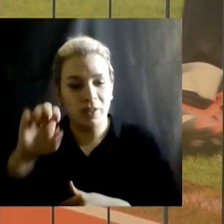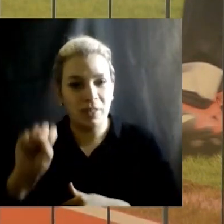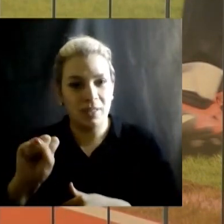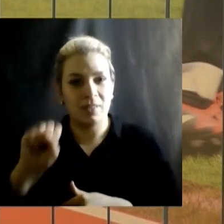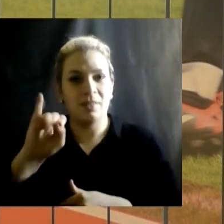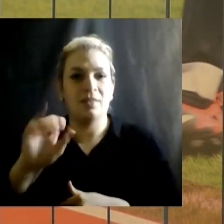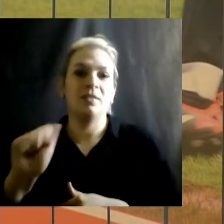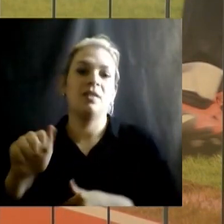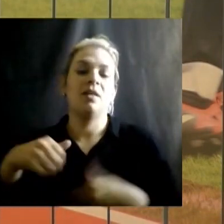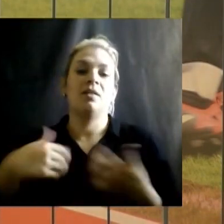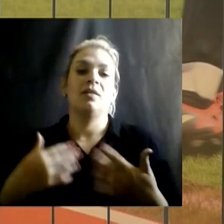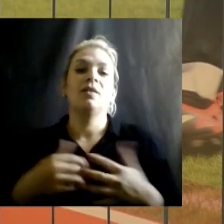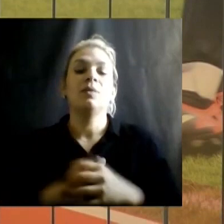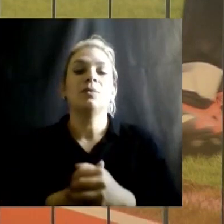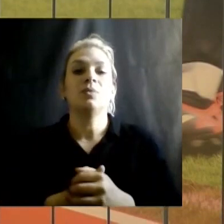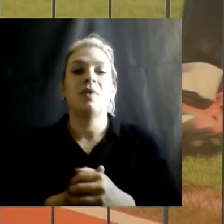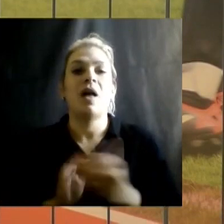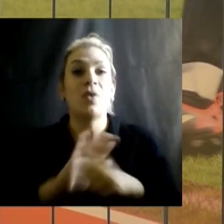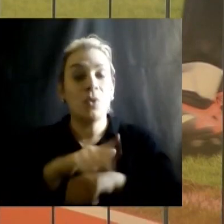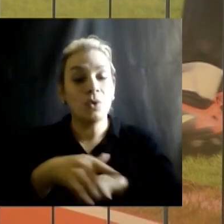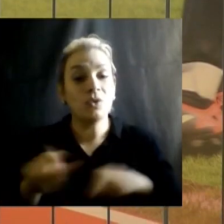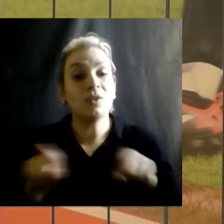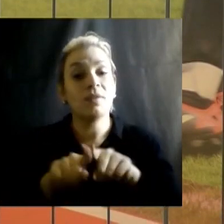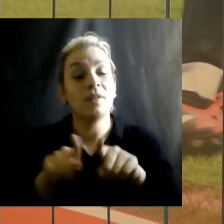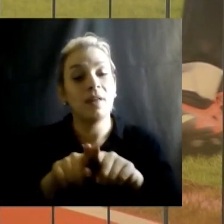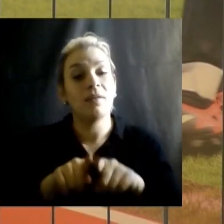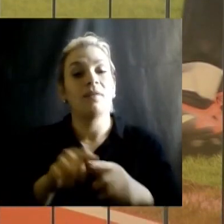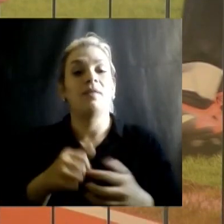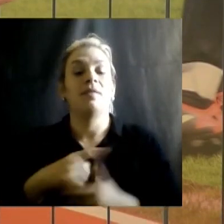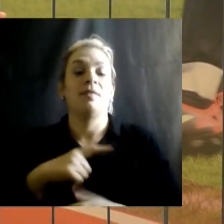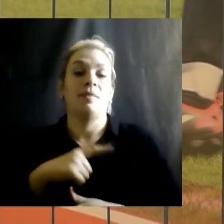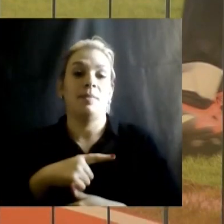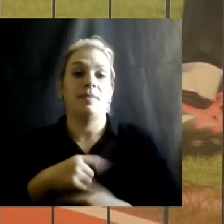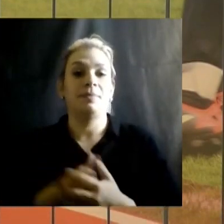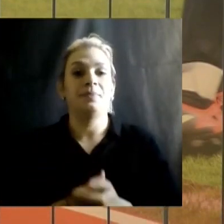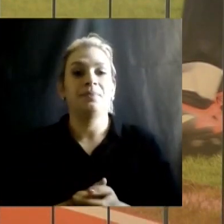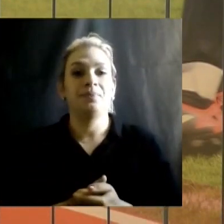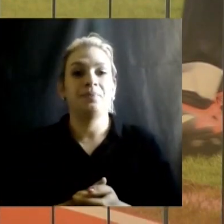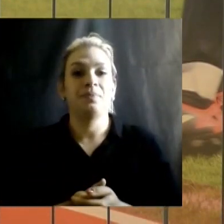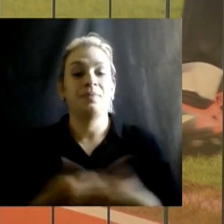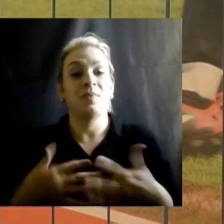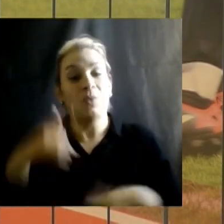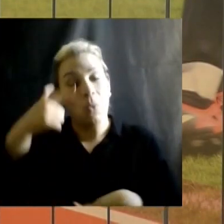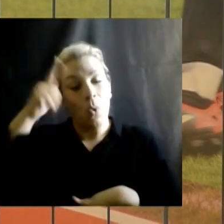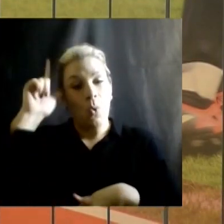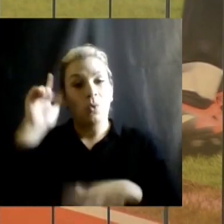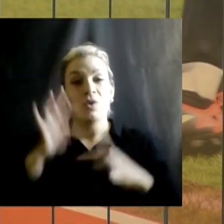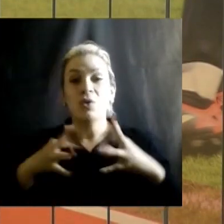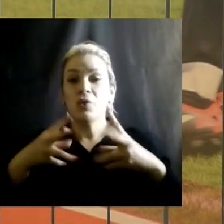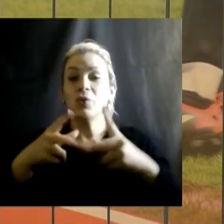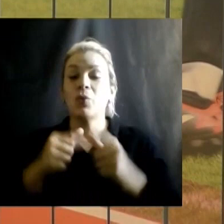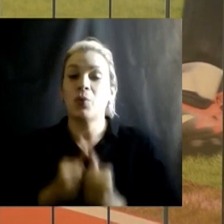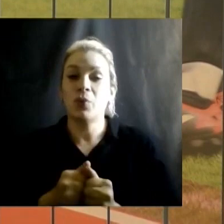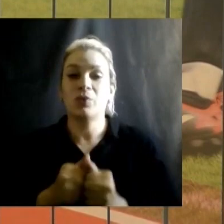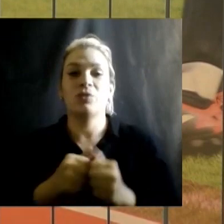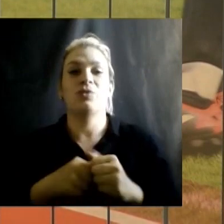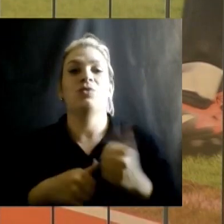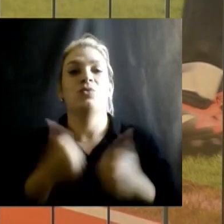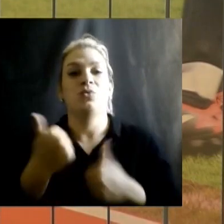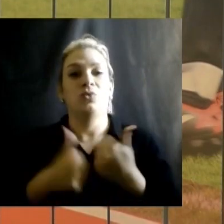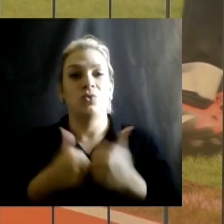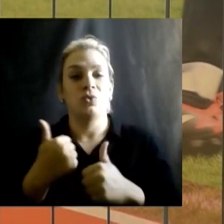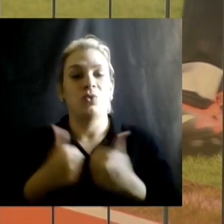Equador. Vamos voltar a balançar as redes, porque ontem todas as partidas foram definidas com gol nos acréscimos.